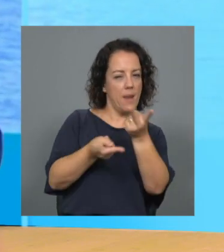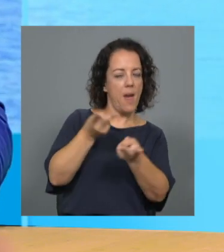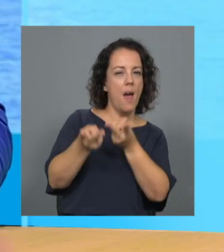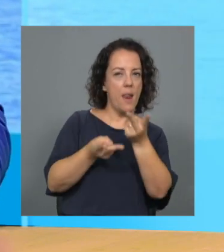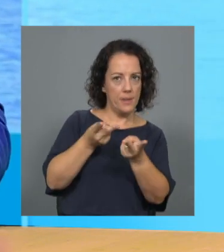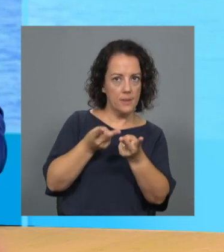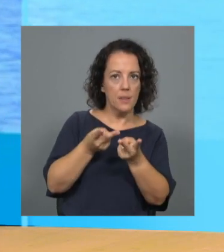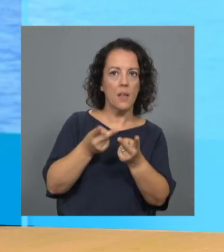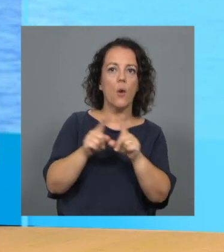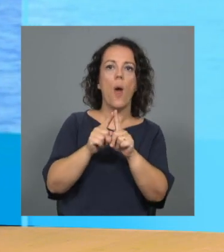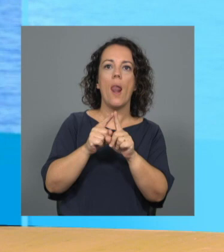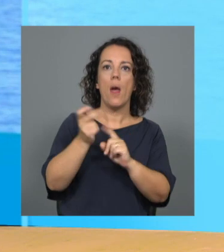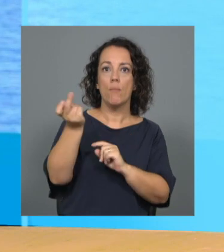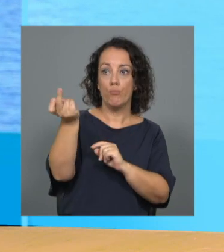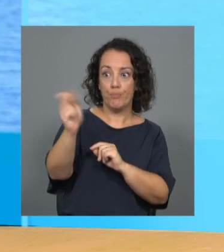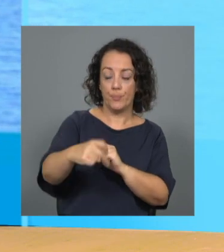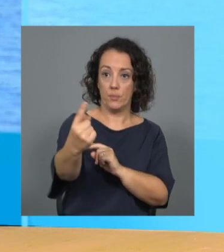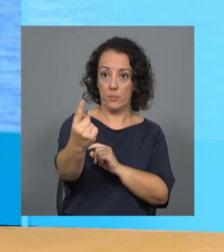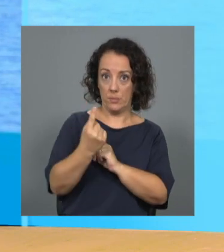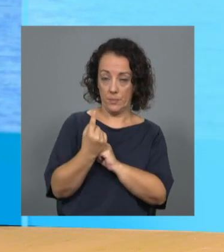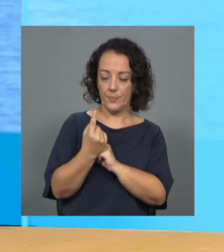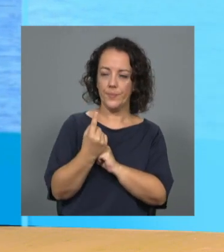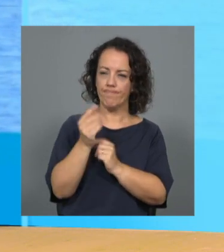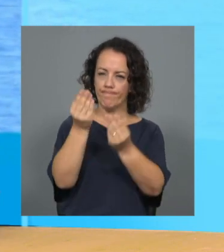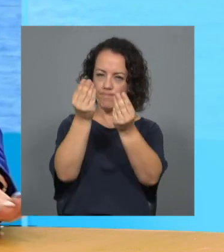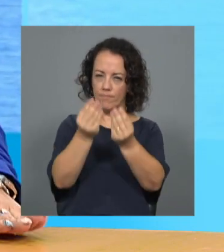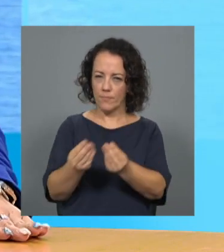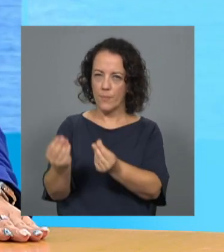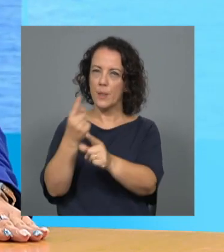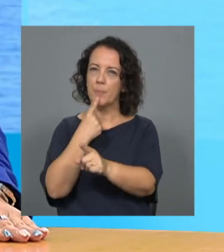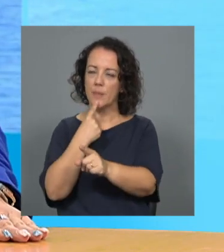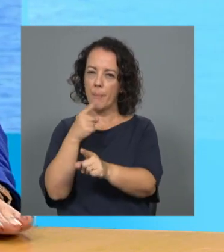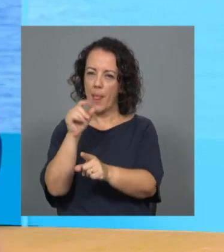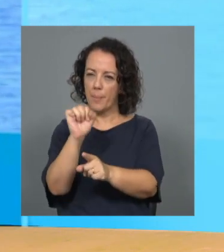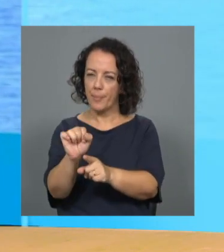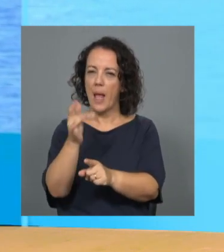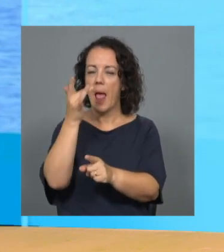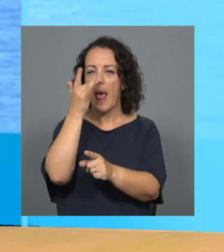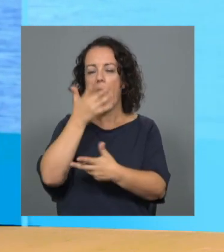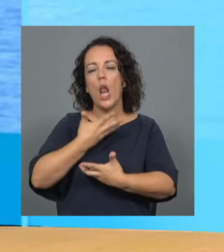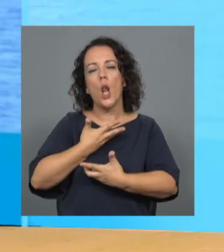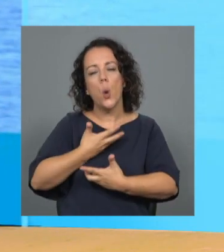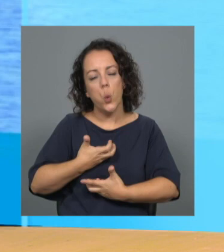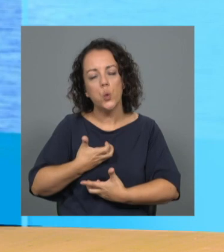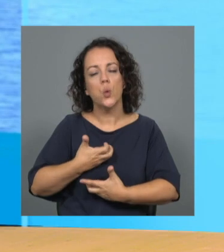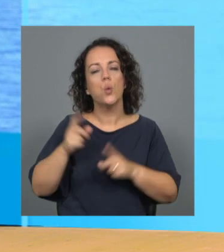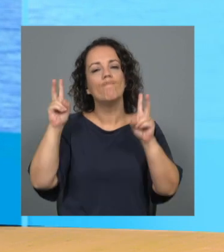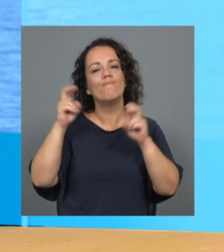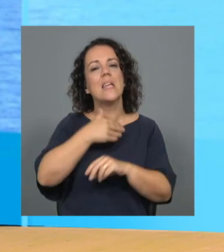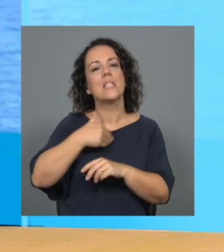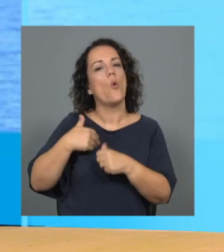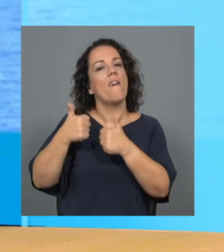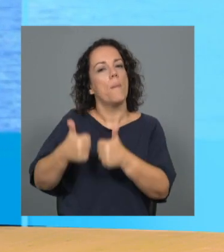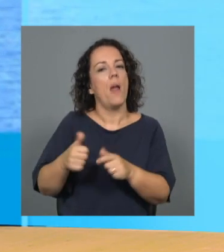casos chegavam, e eu tentava, portanto, despistar se efetivamente era um luto dito saudável e que nós podíamos fazer o